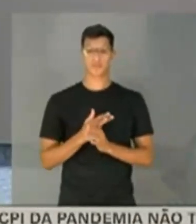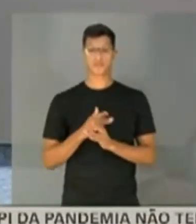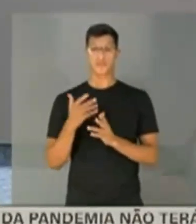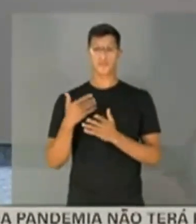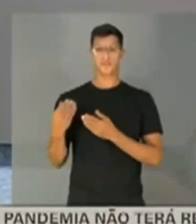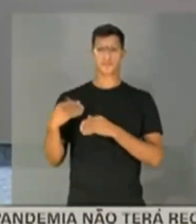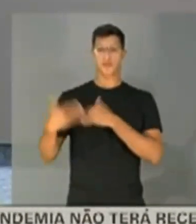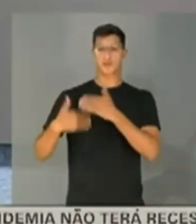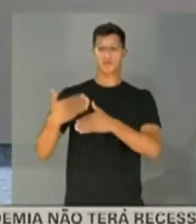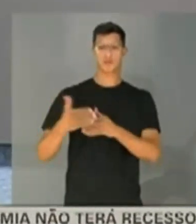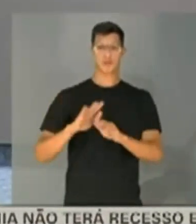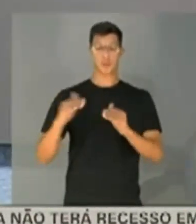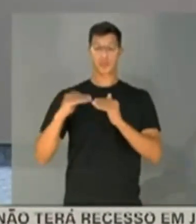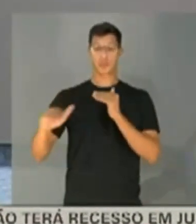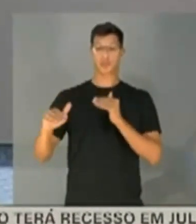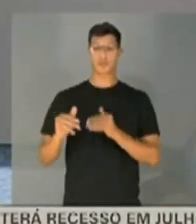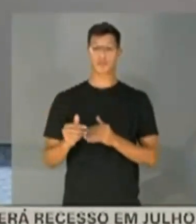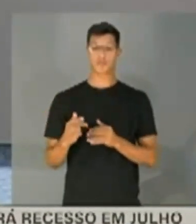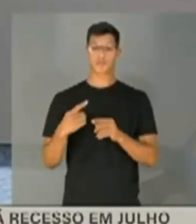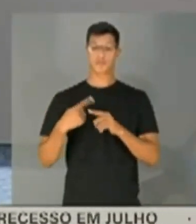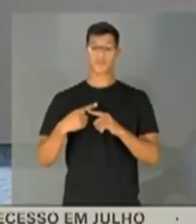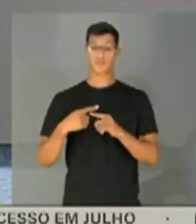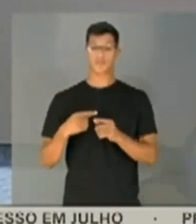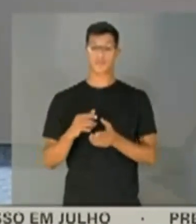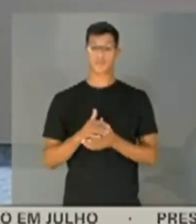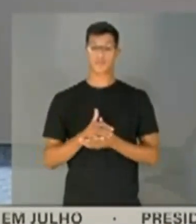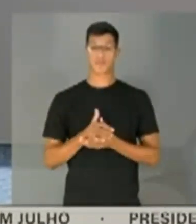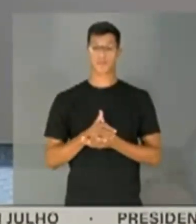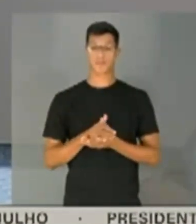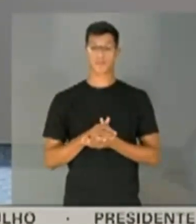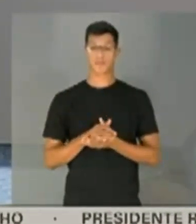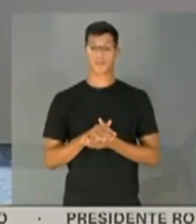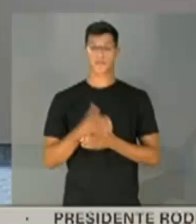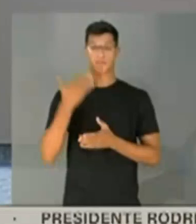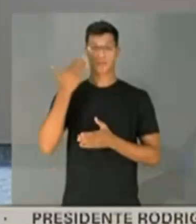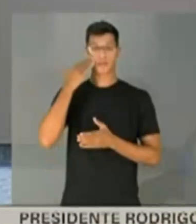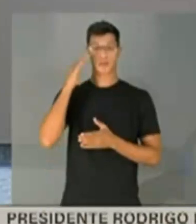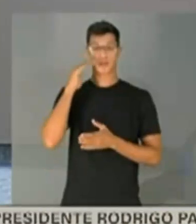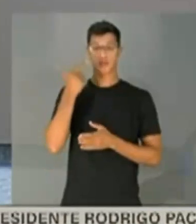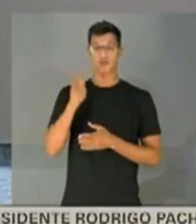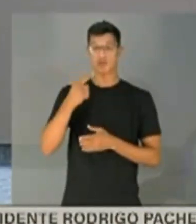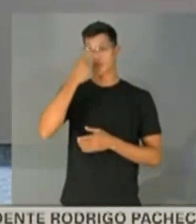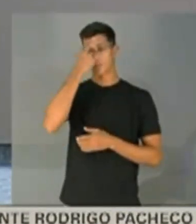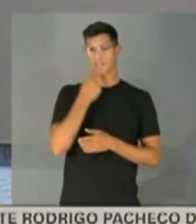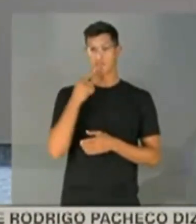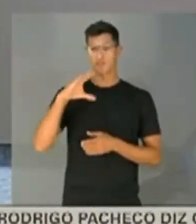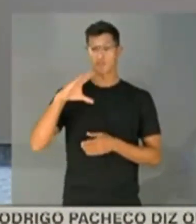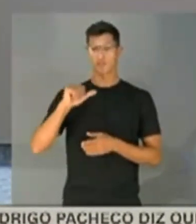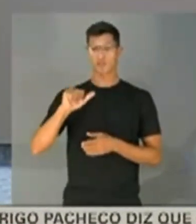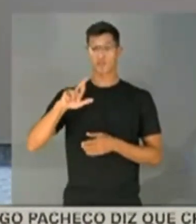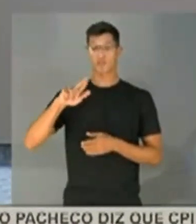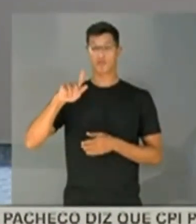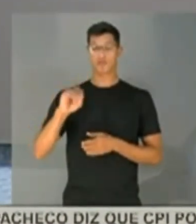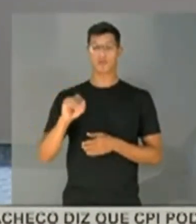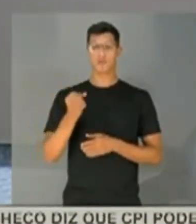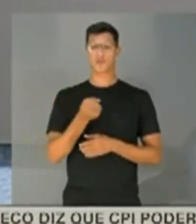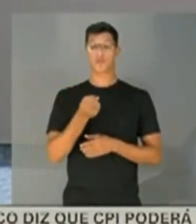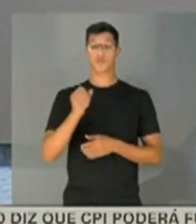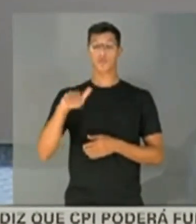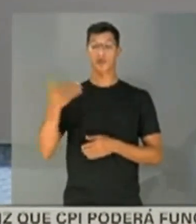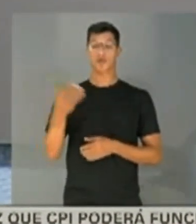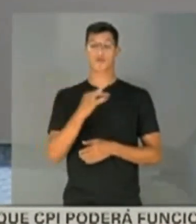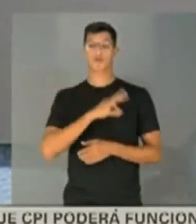não dei procedência, não concordei. Por quê? Eu entendo que não tinha o perfil para o cargo. Quanto era o